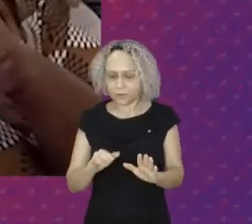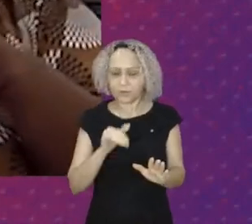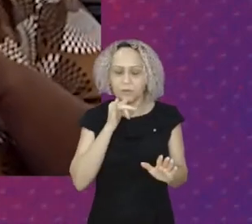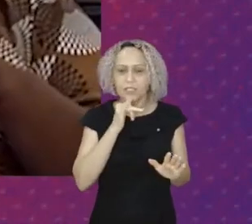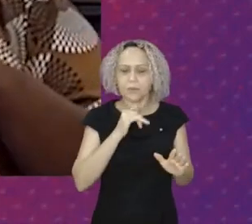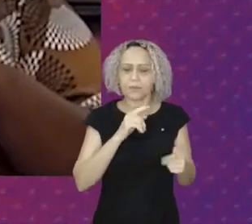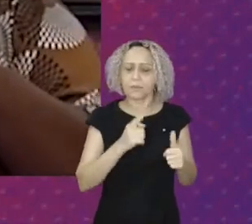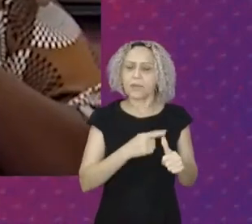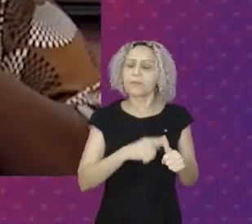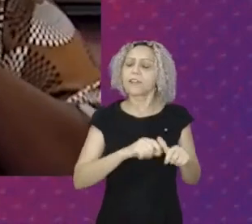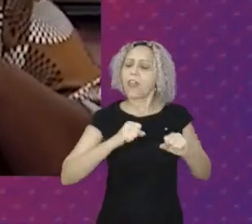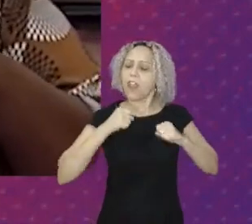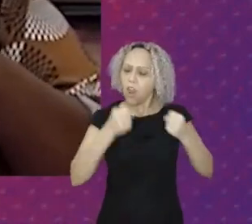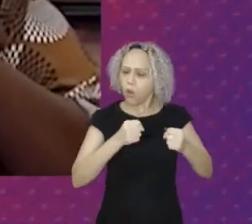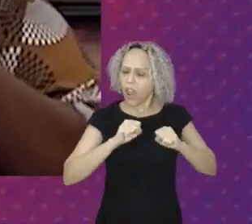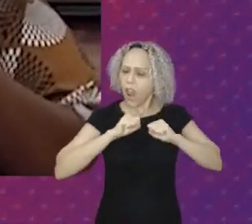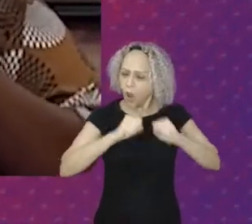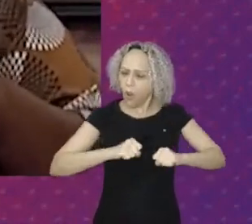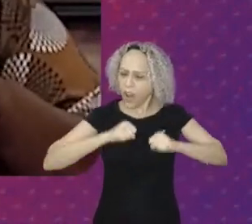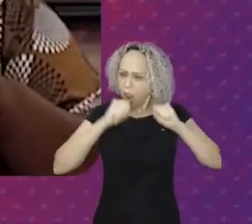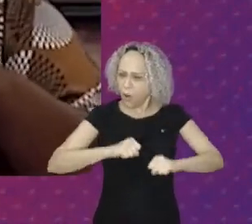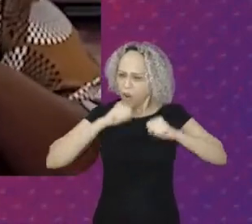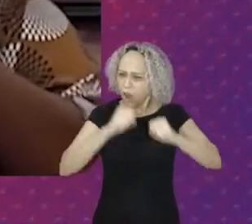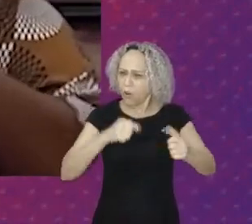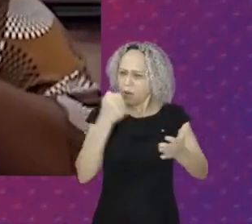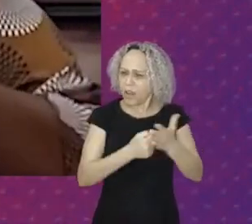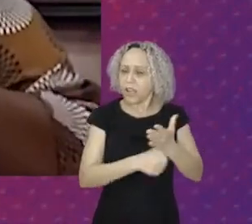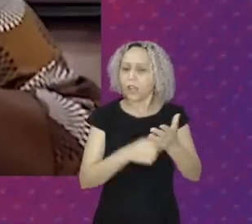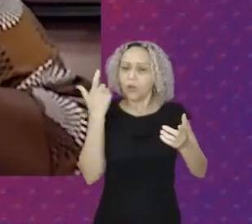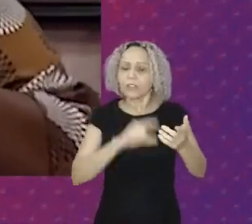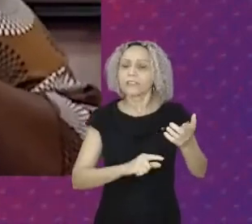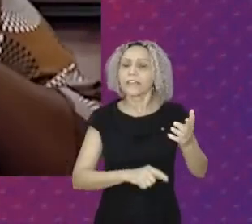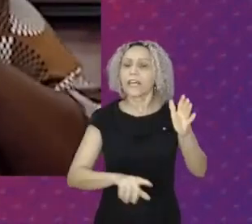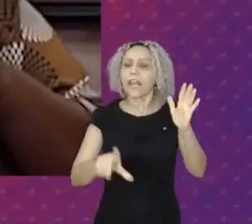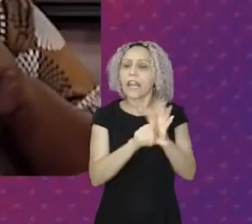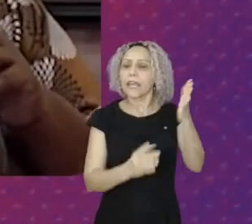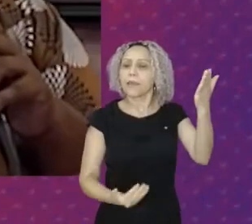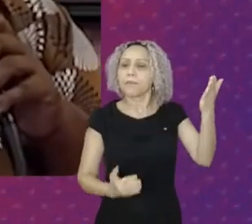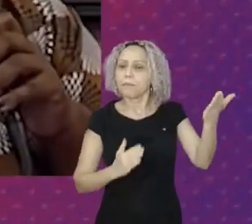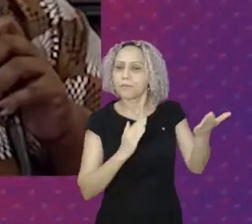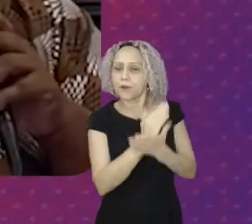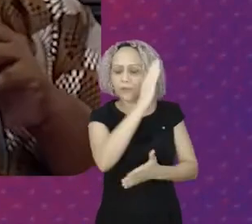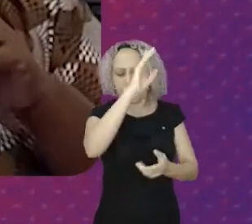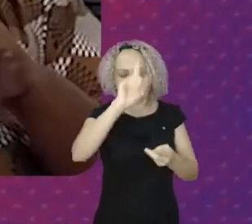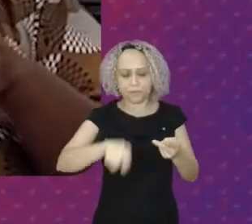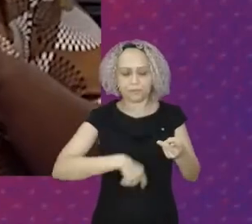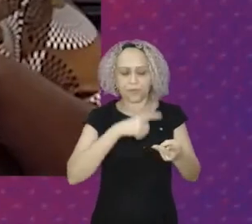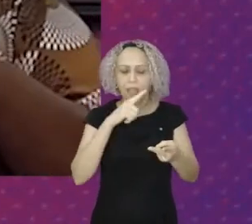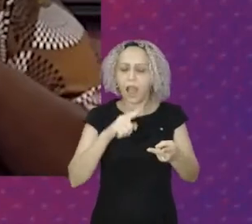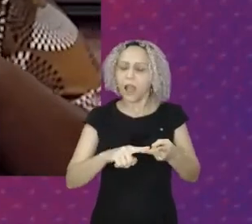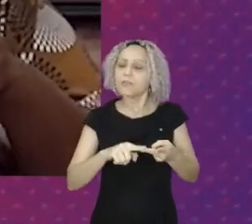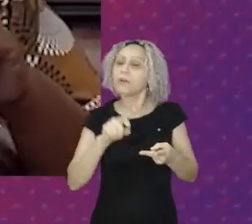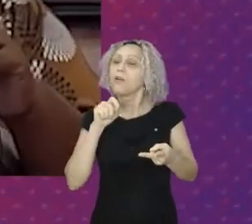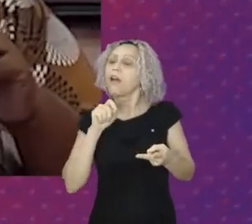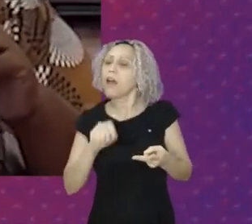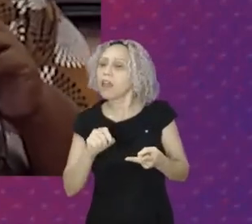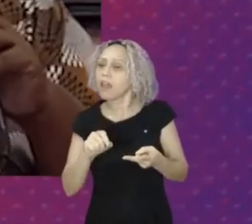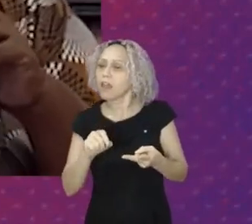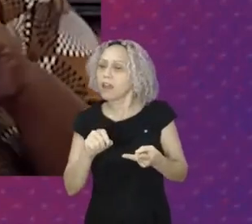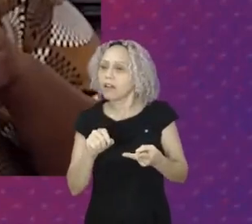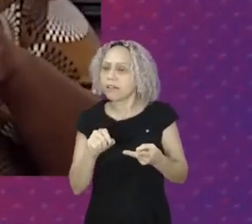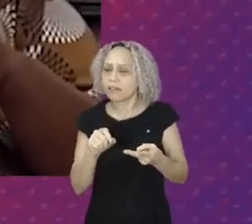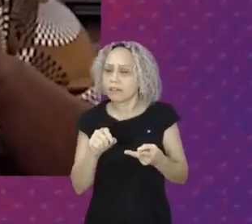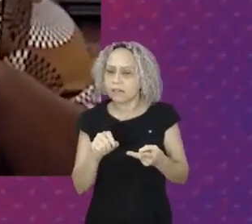dos sistemas de ensino, que é dos municípios, do Estado, também da União, garantir a sua